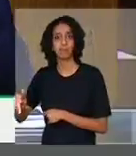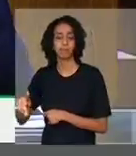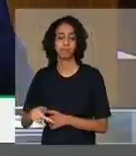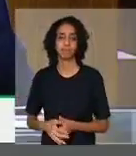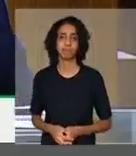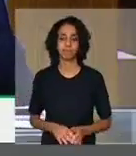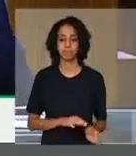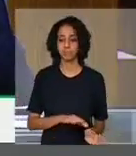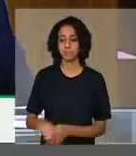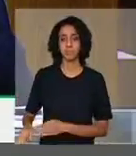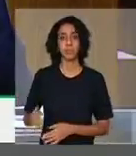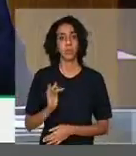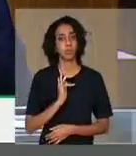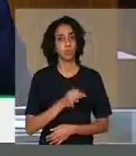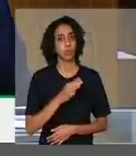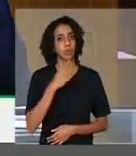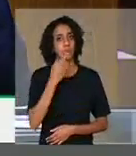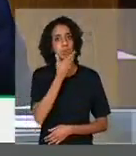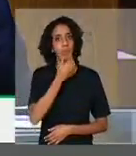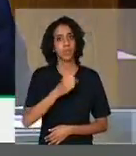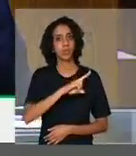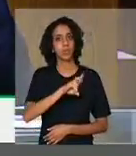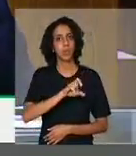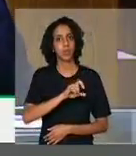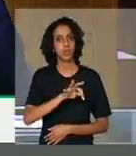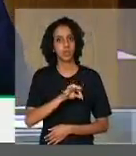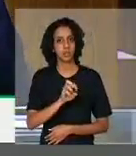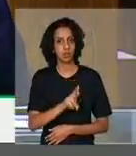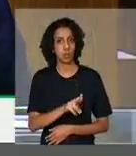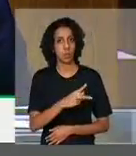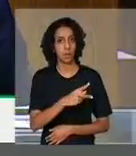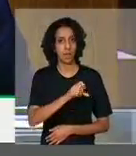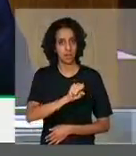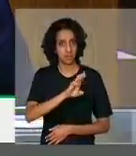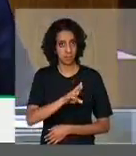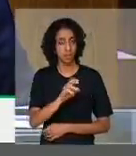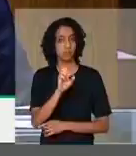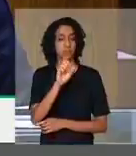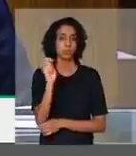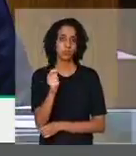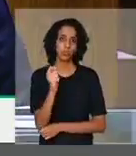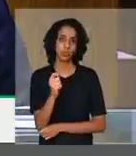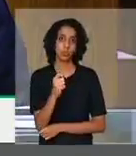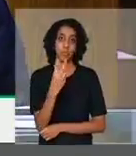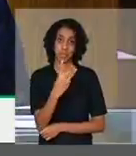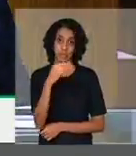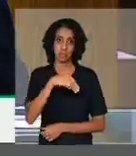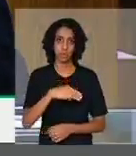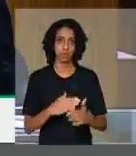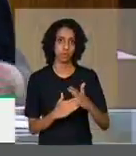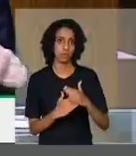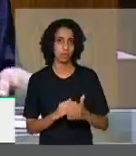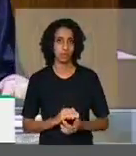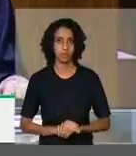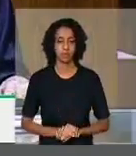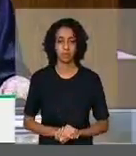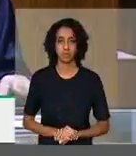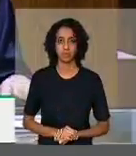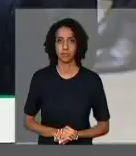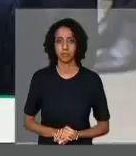grita o deputado em trecho do psb do rio grande do sul com a palavra por até três minutos